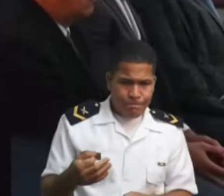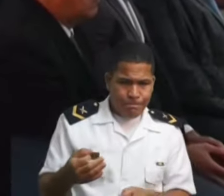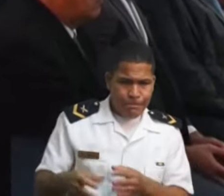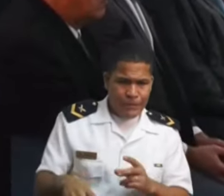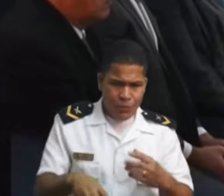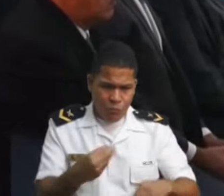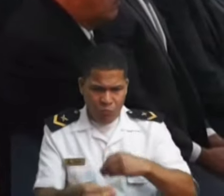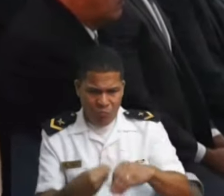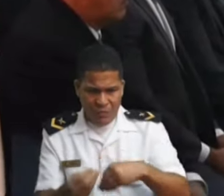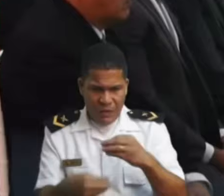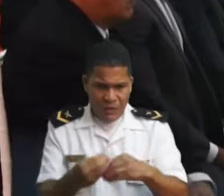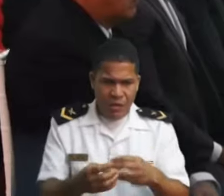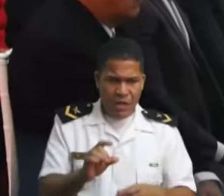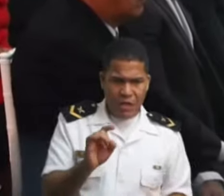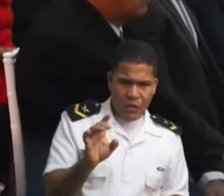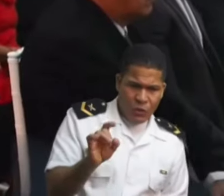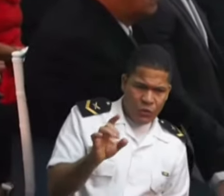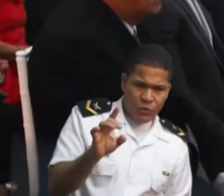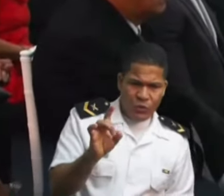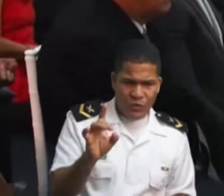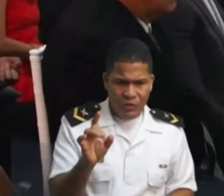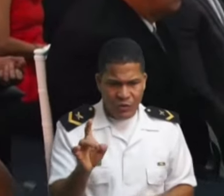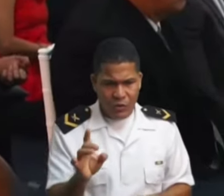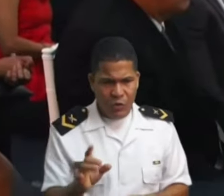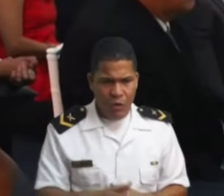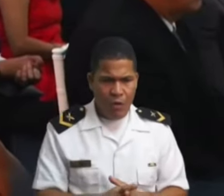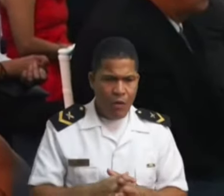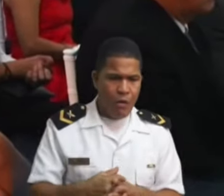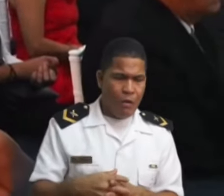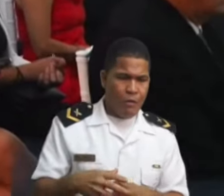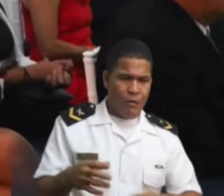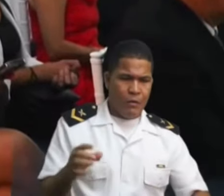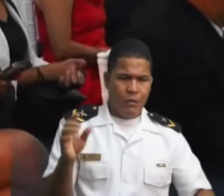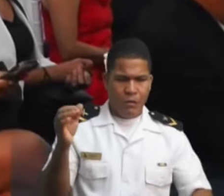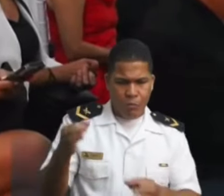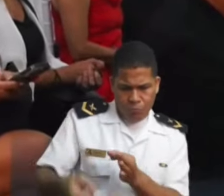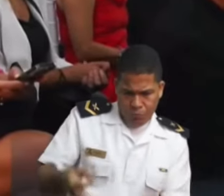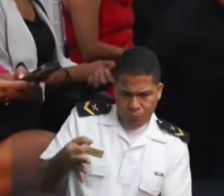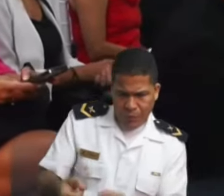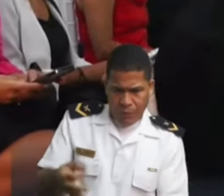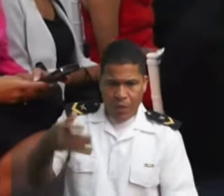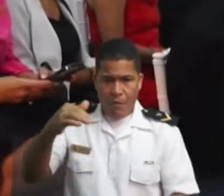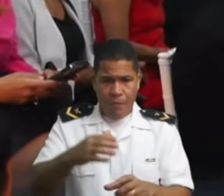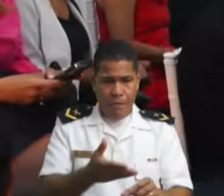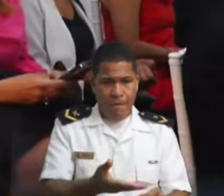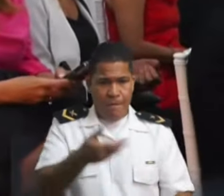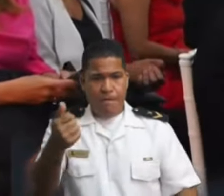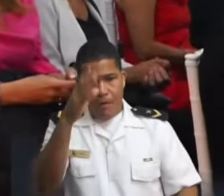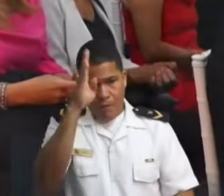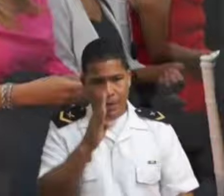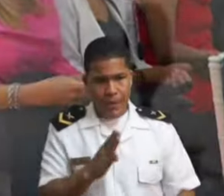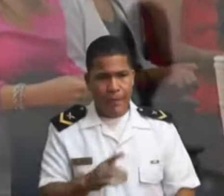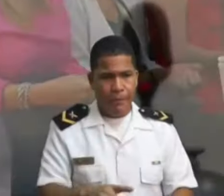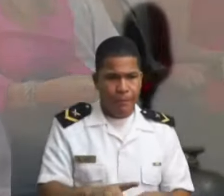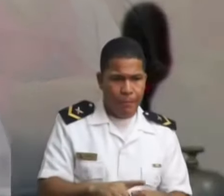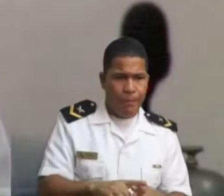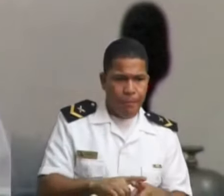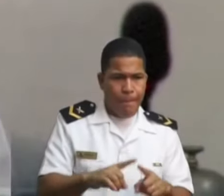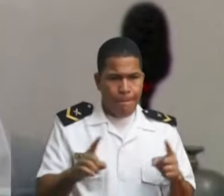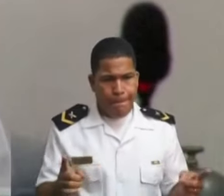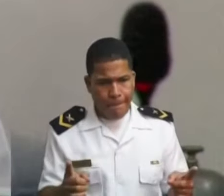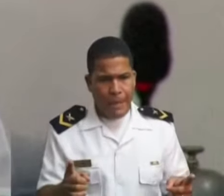extrafronteiras, diligência do ministro de Estado dos Negócios da Marinha, vice-almirante Protógenes Pereira Guimarães, o órgão